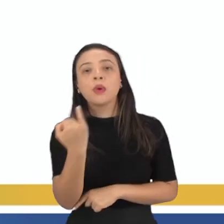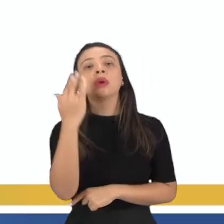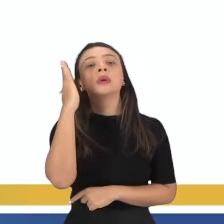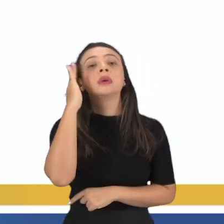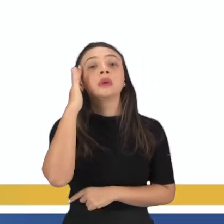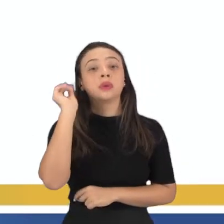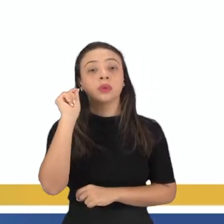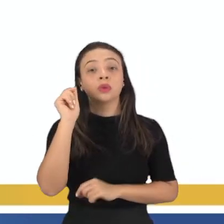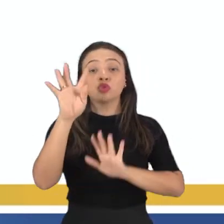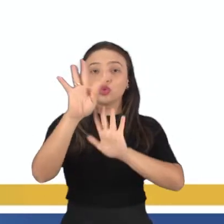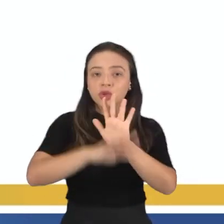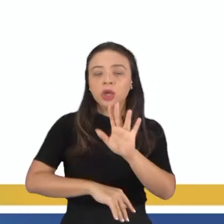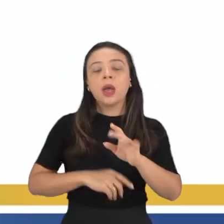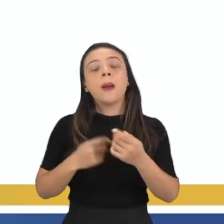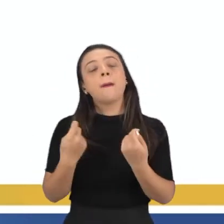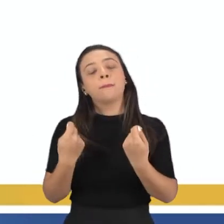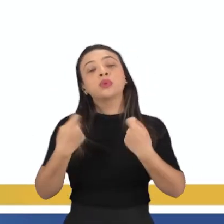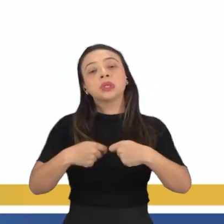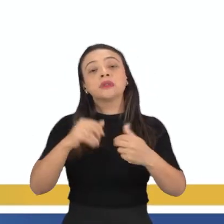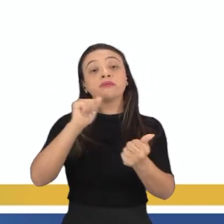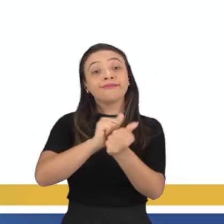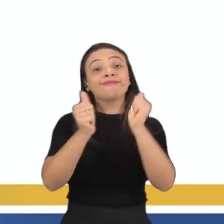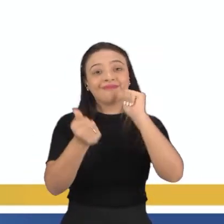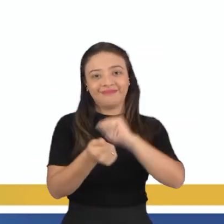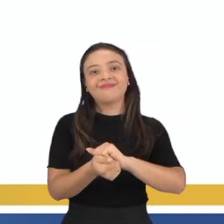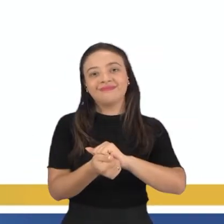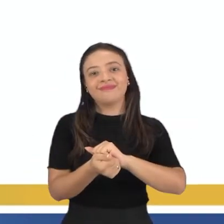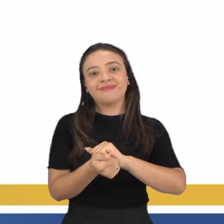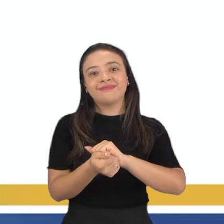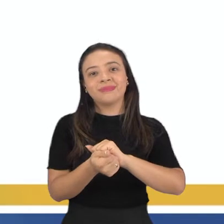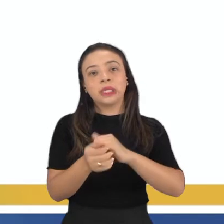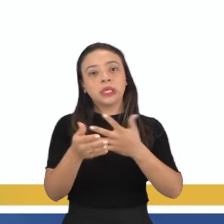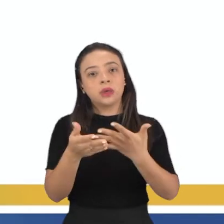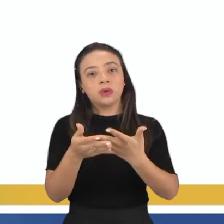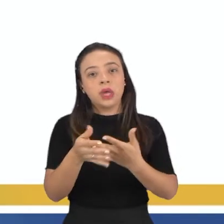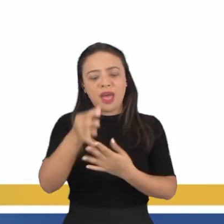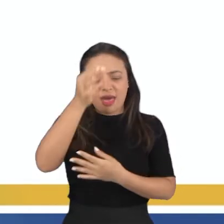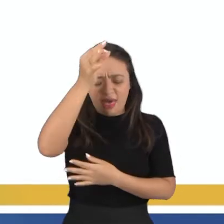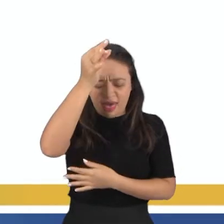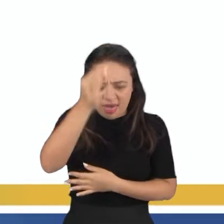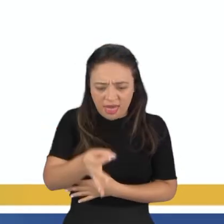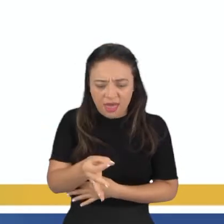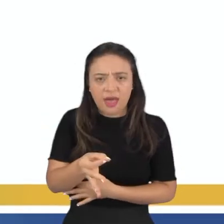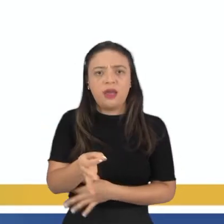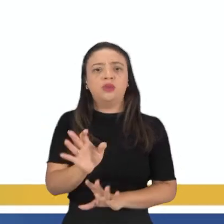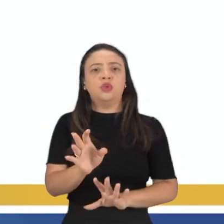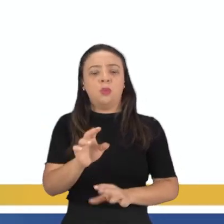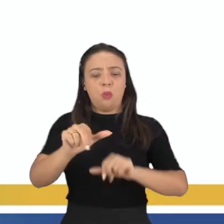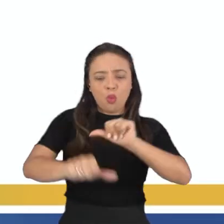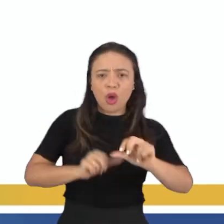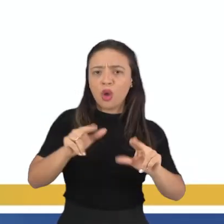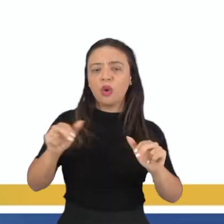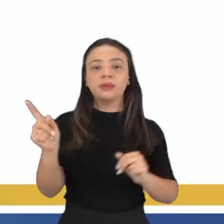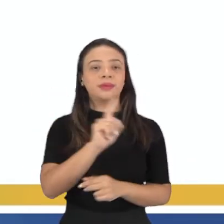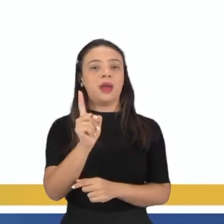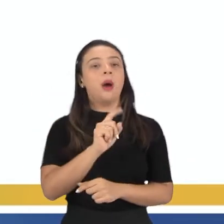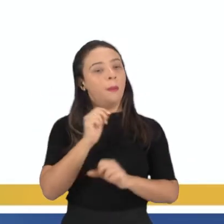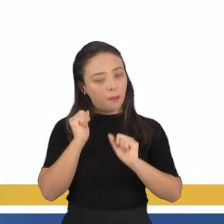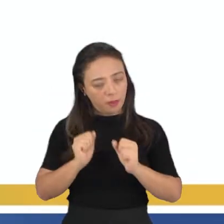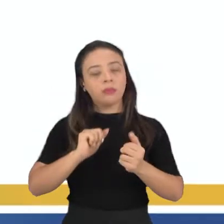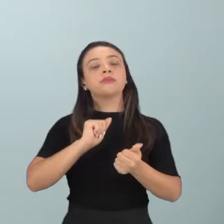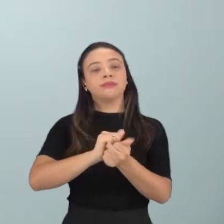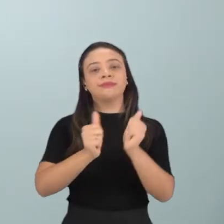que os textos são flexíveis e adaptáveis Ou seja que não definimos a sua estrutura como fixa bom